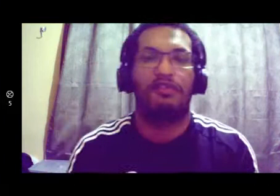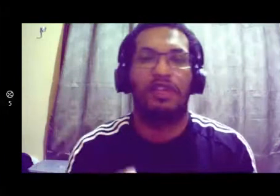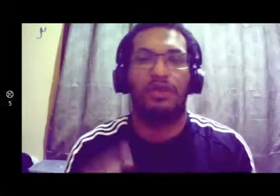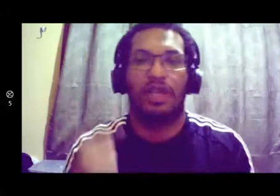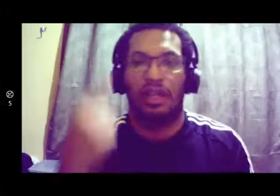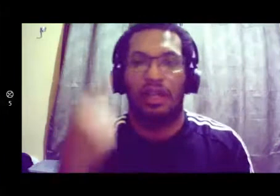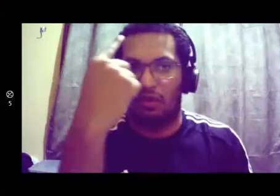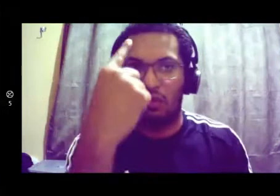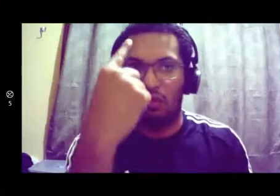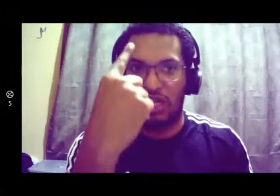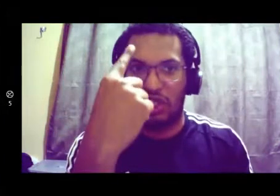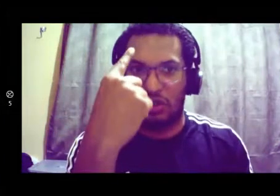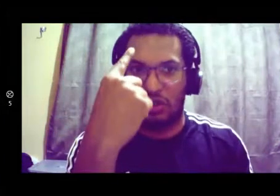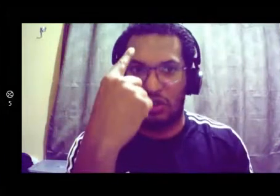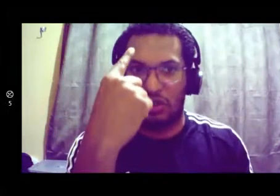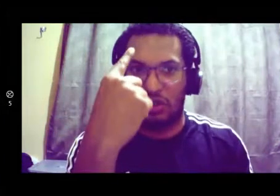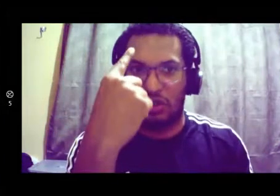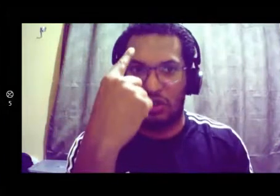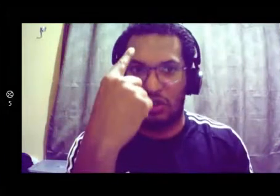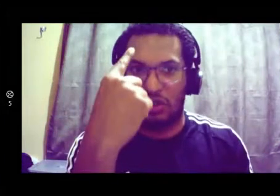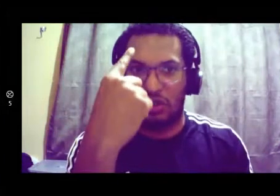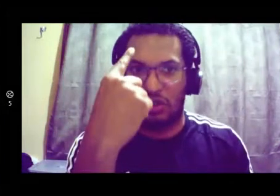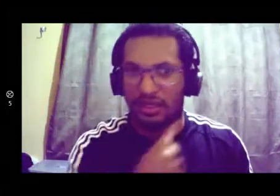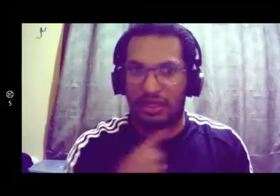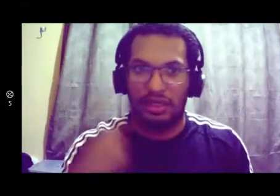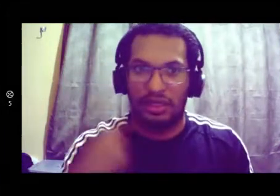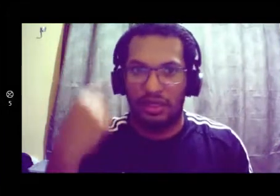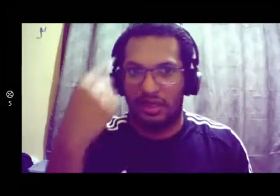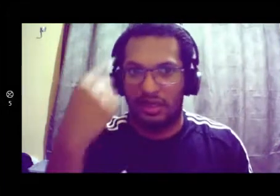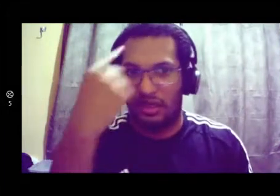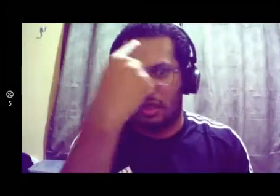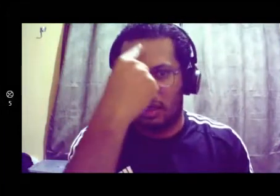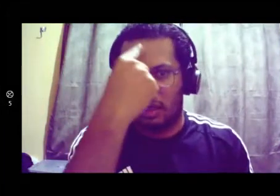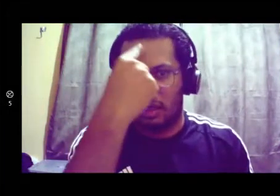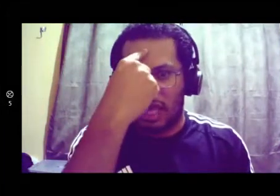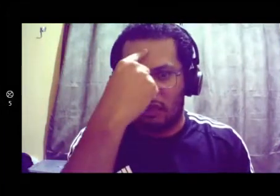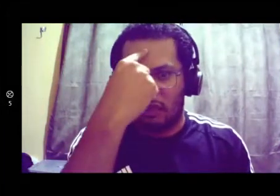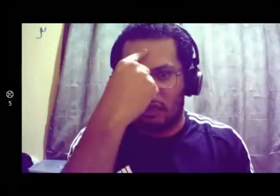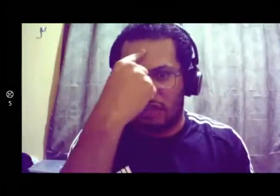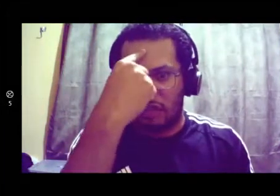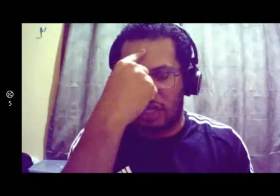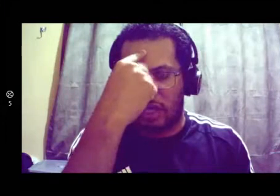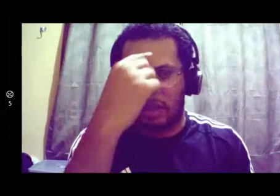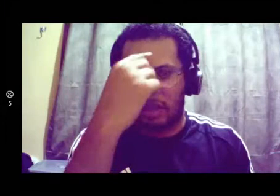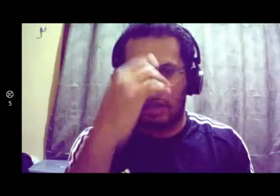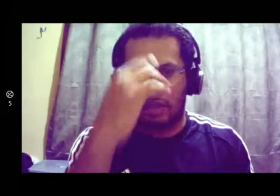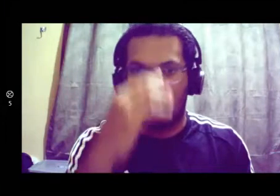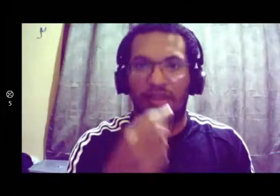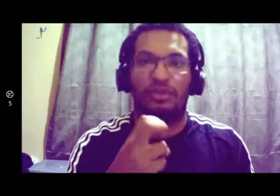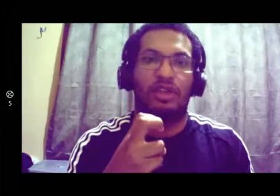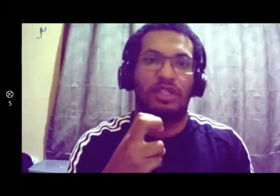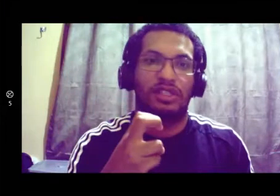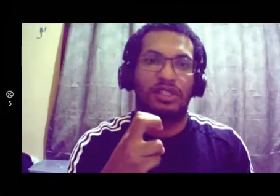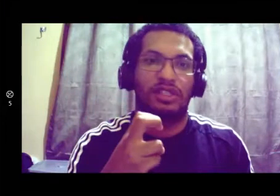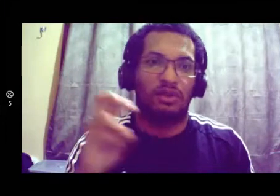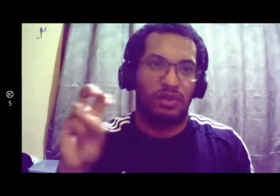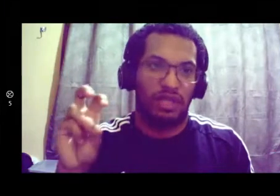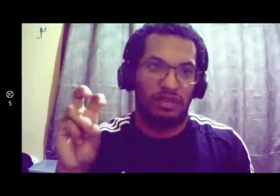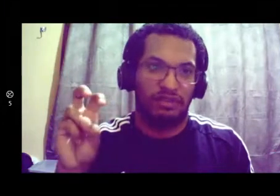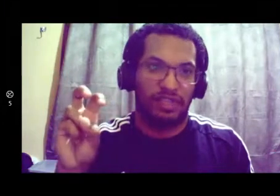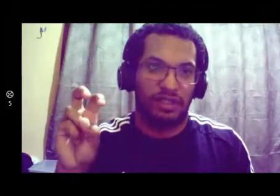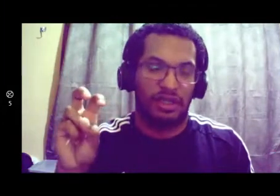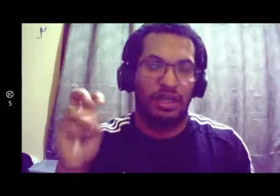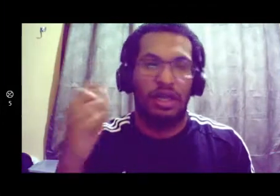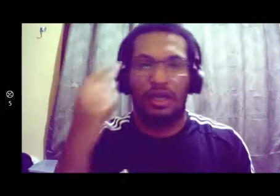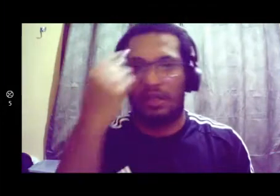Então você faz o quê? Com um dedinho só. Faz aqui. E aí você faz o quê? O sinal de 5.